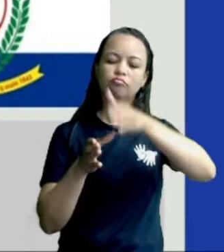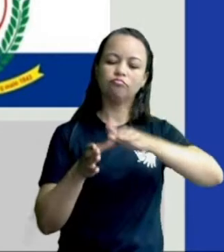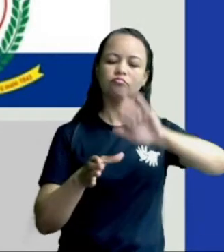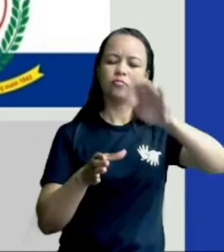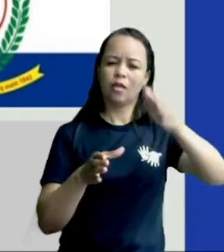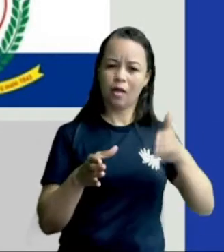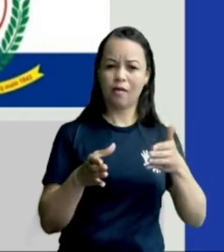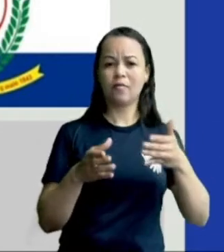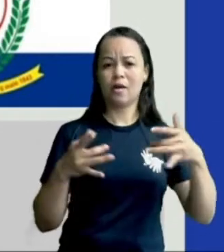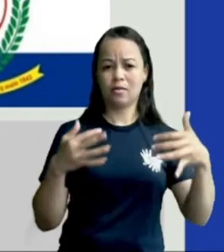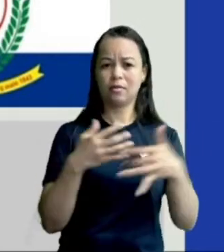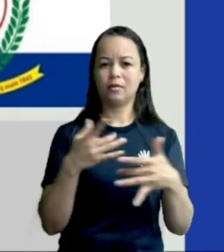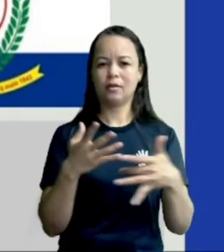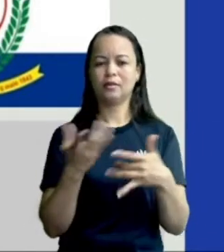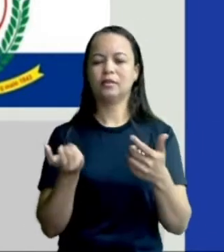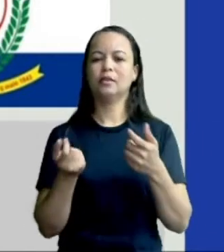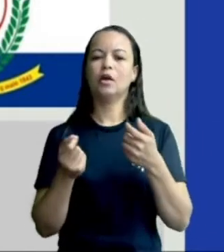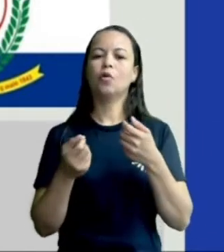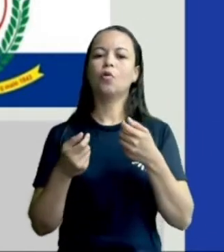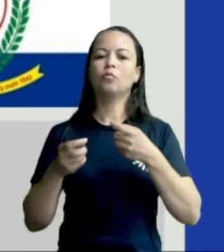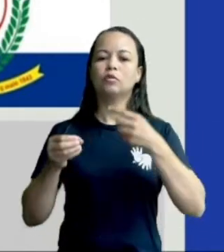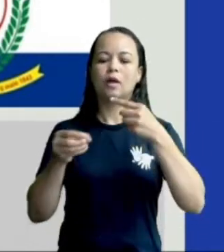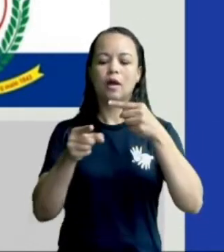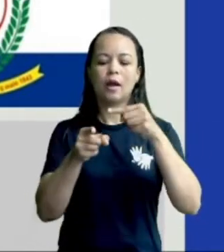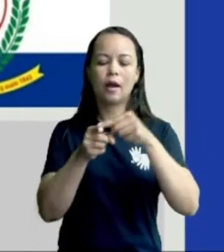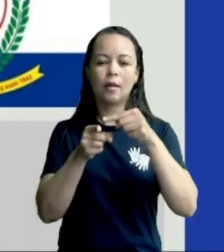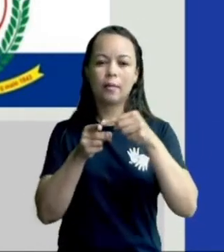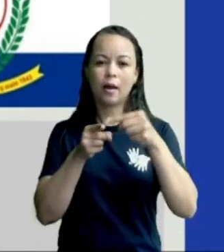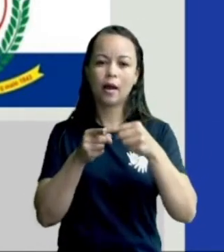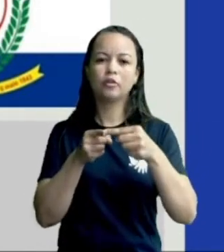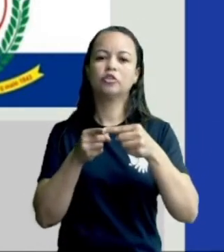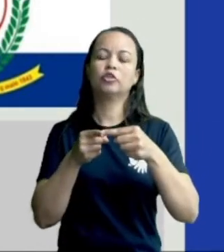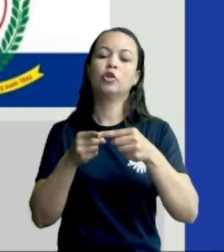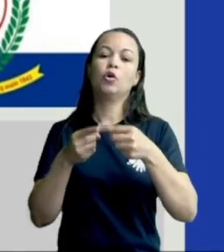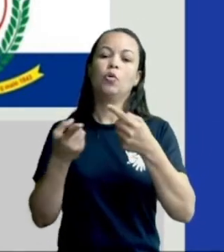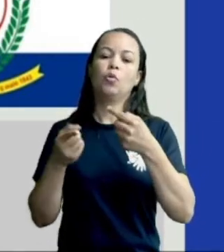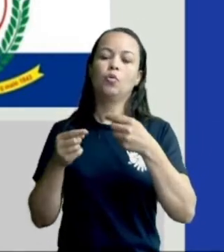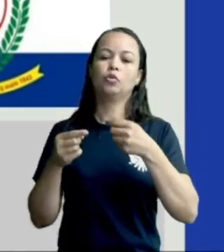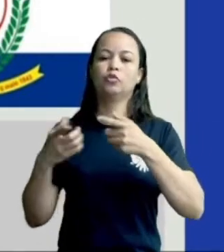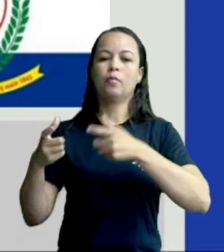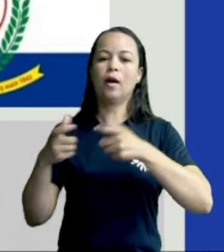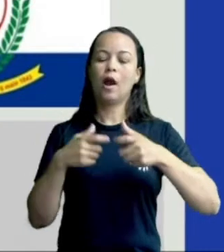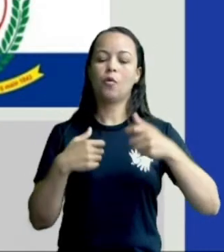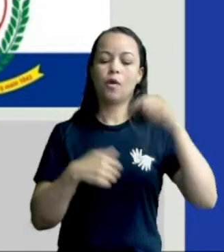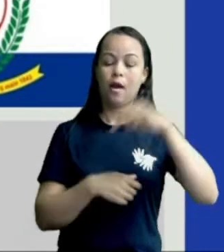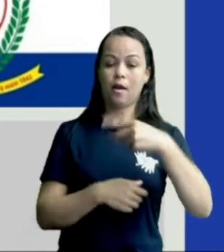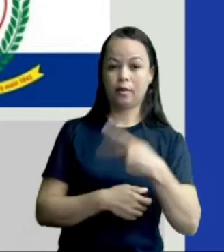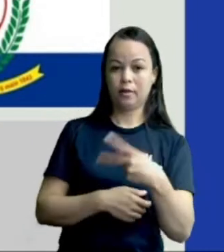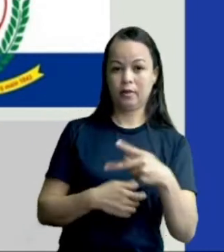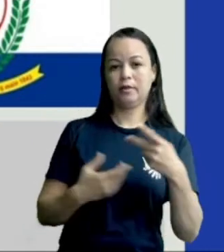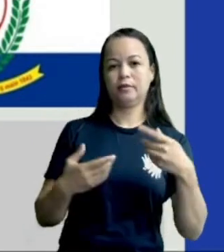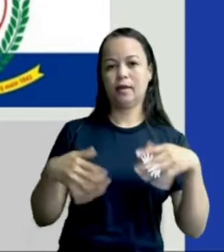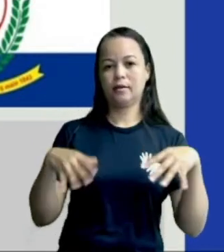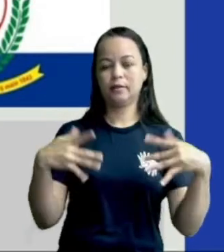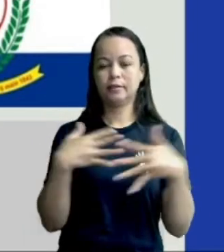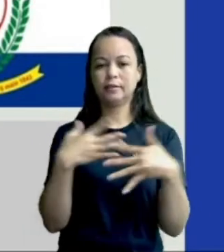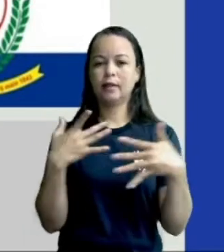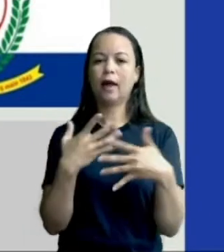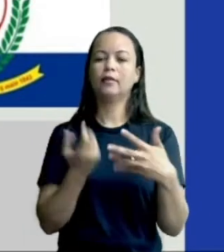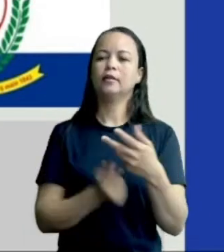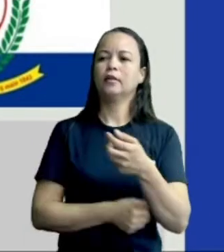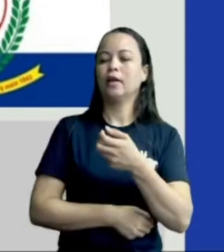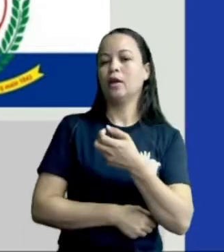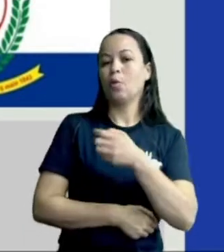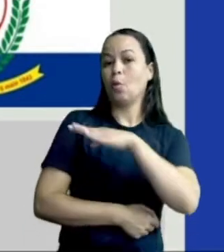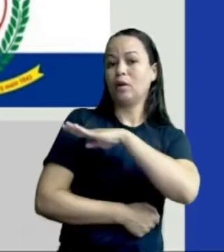elevadas, como as que abrangem os bairros residenciais do Livramento. É um bairro aqui de Vitória e Santo Antão. Acredito que tem muitos